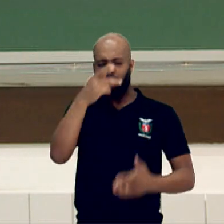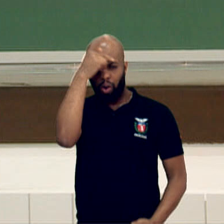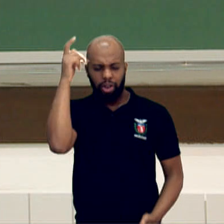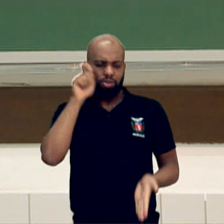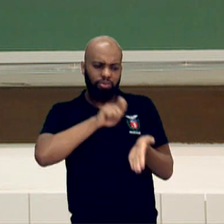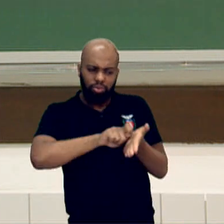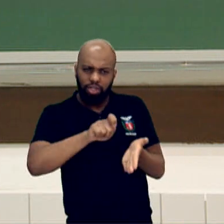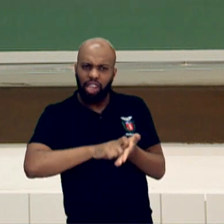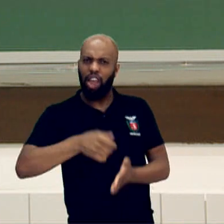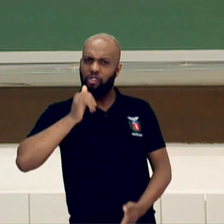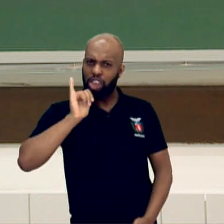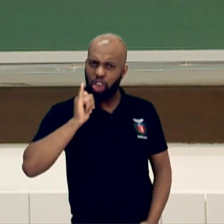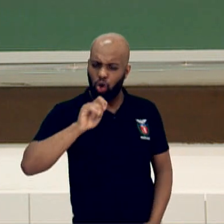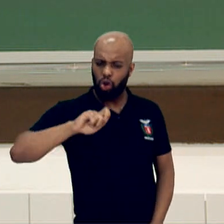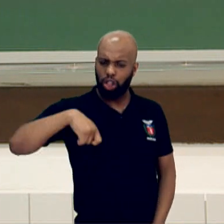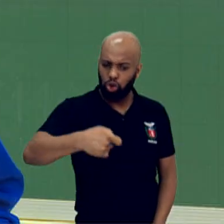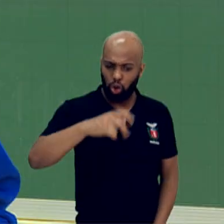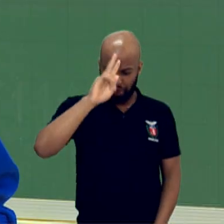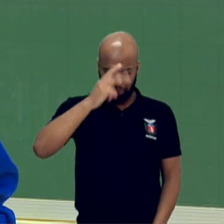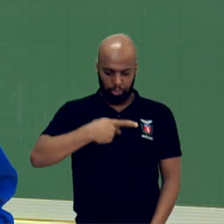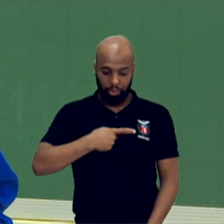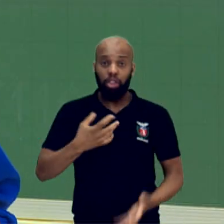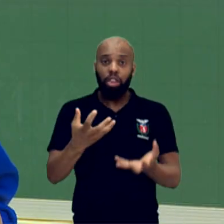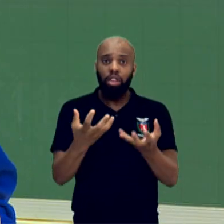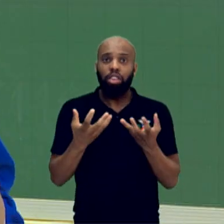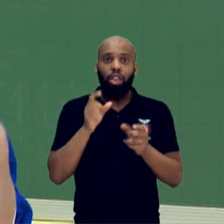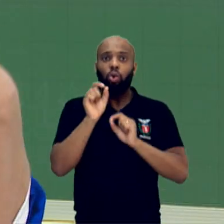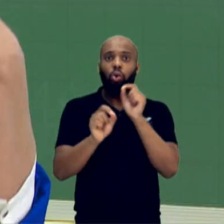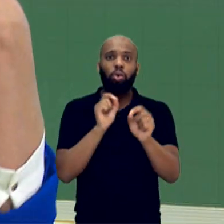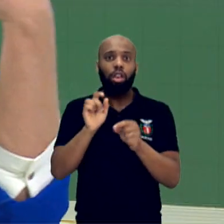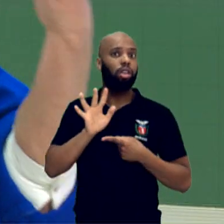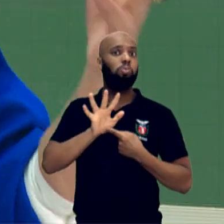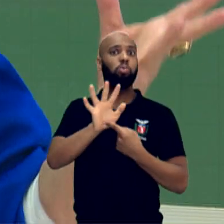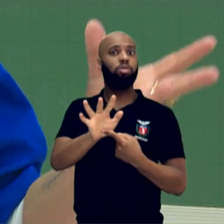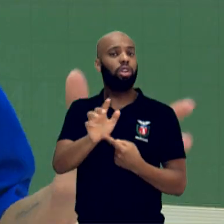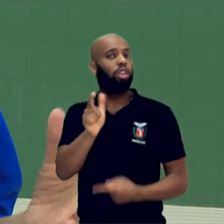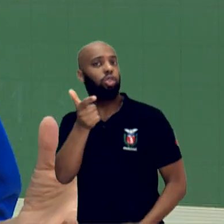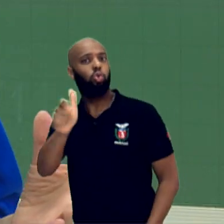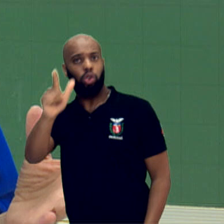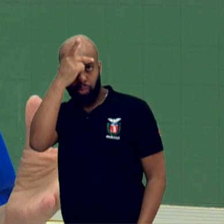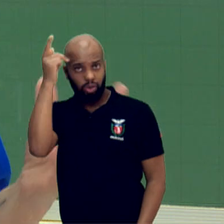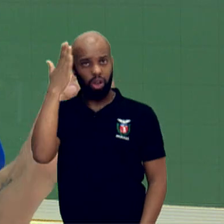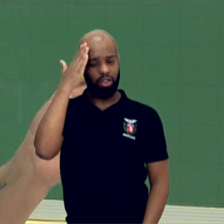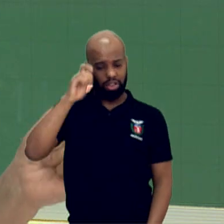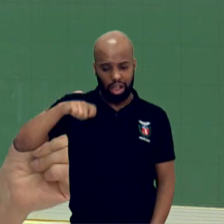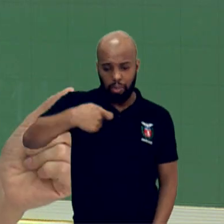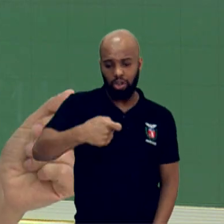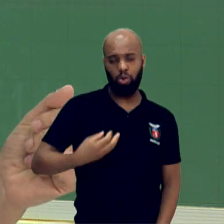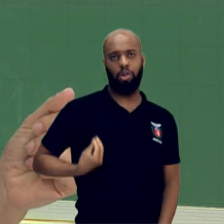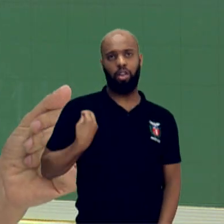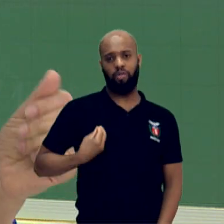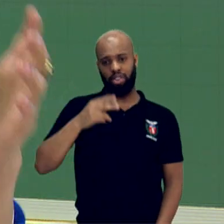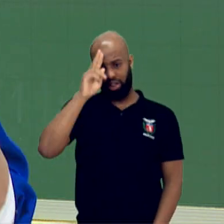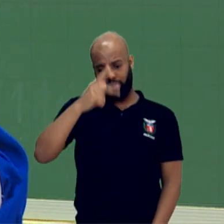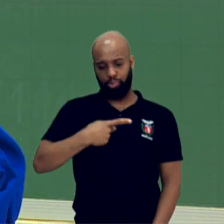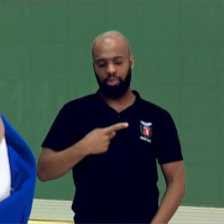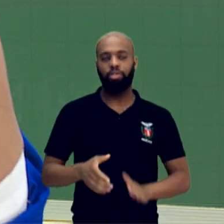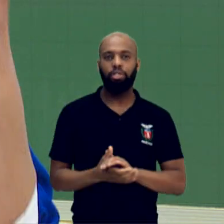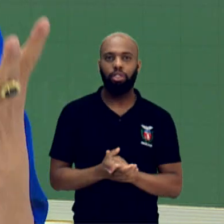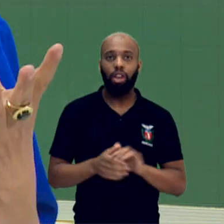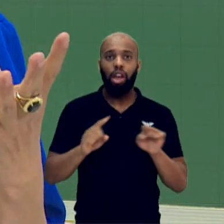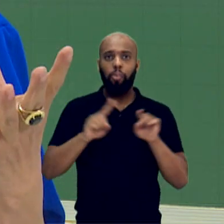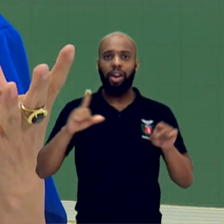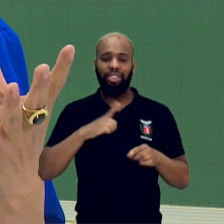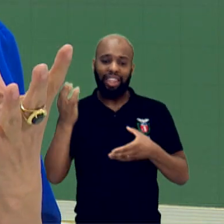que escreve sobre si, ela quer provavelmente que outras pessoas saibam. Mas existe dentro de um